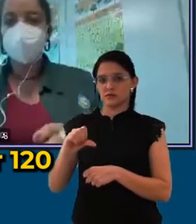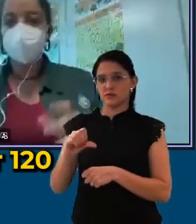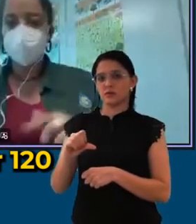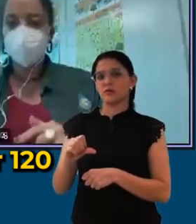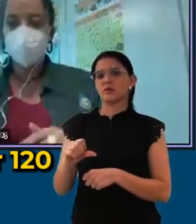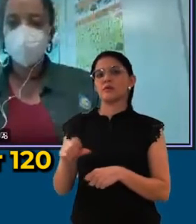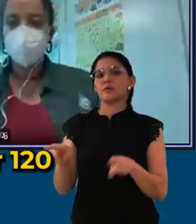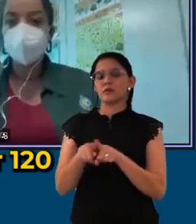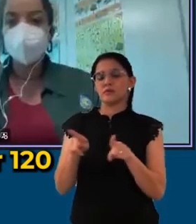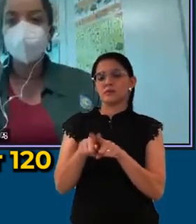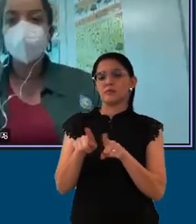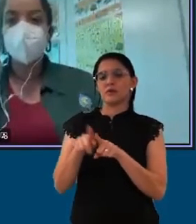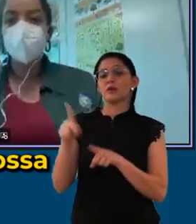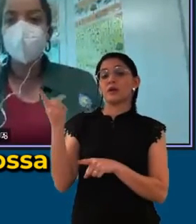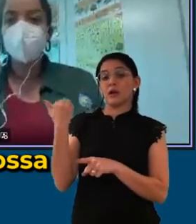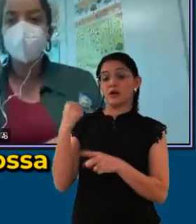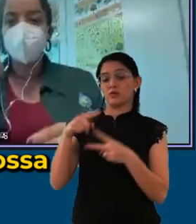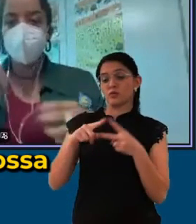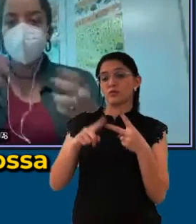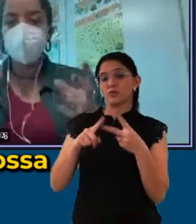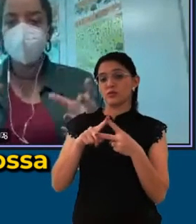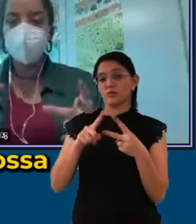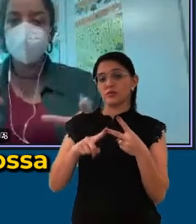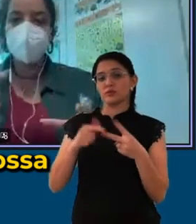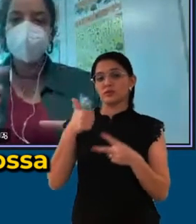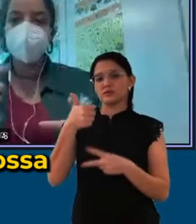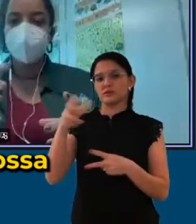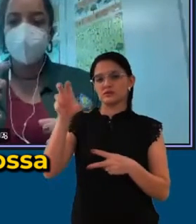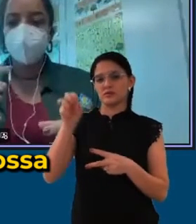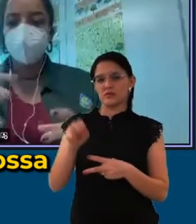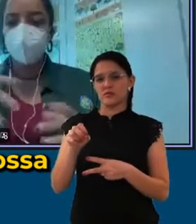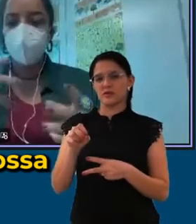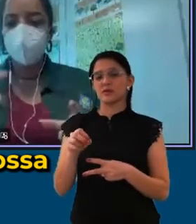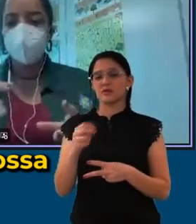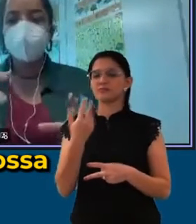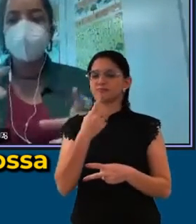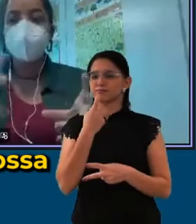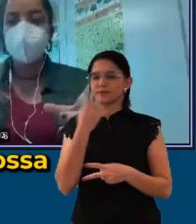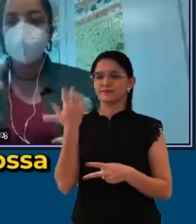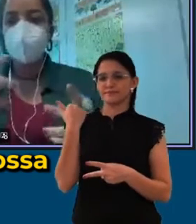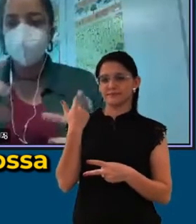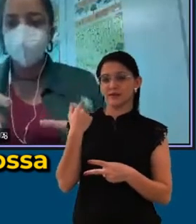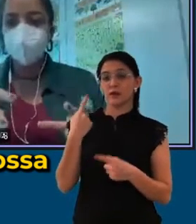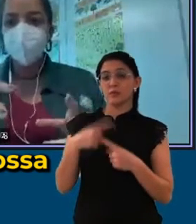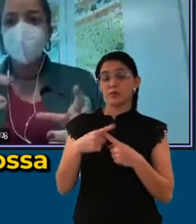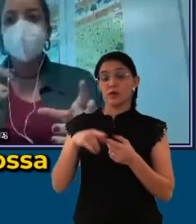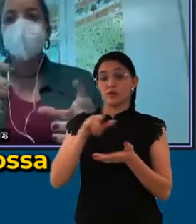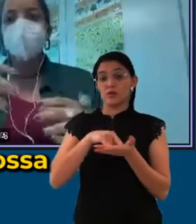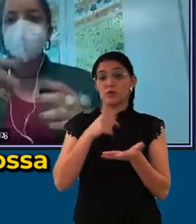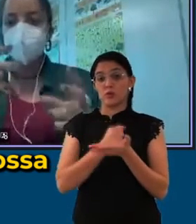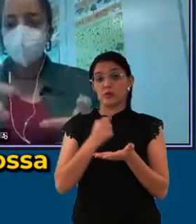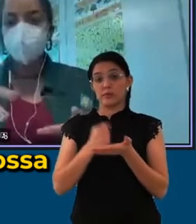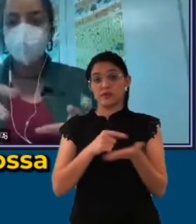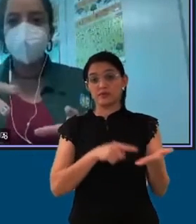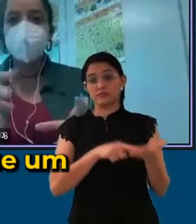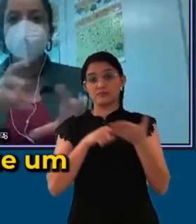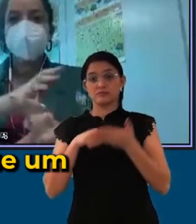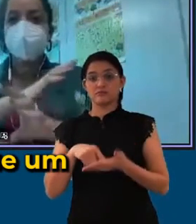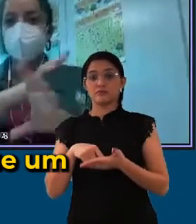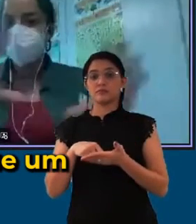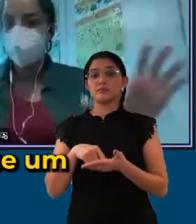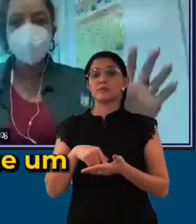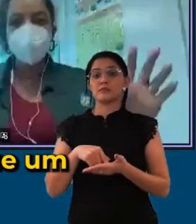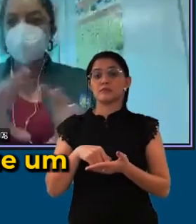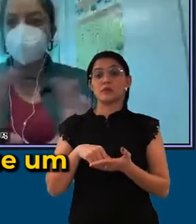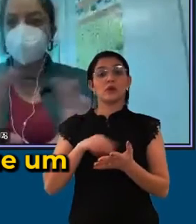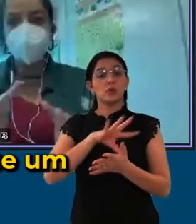parecer 150 mais recente, porque, inclusive, isso documentalmente nos auxilia muito na nossa biblioteca, para que